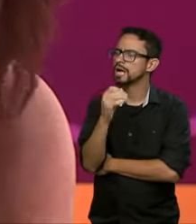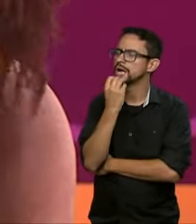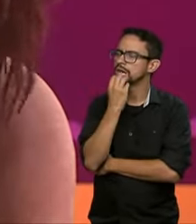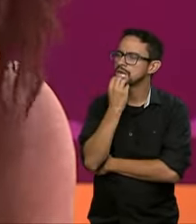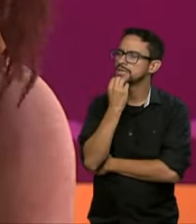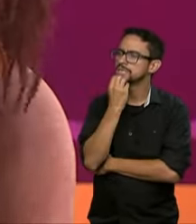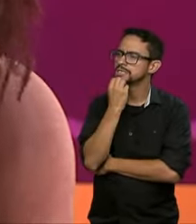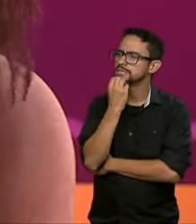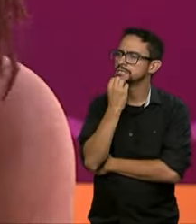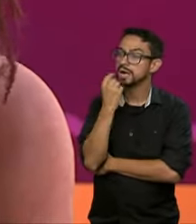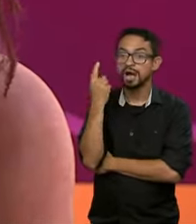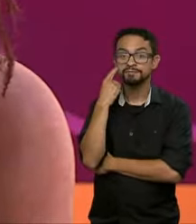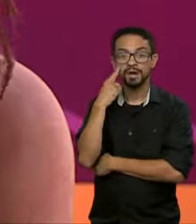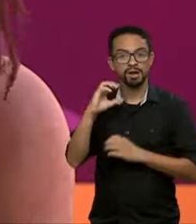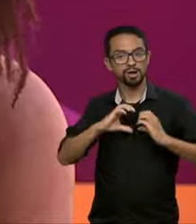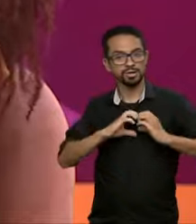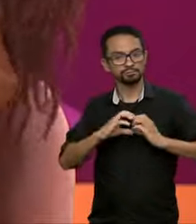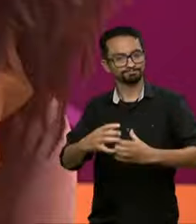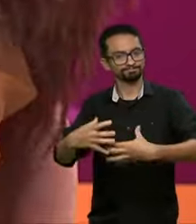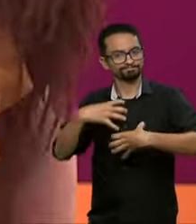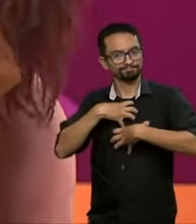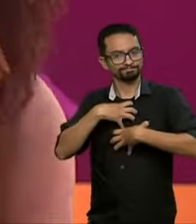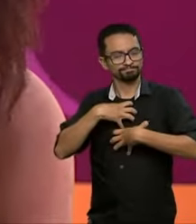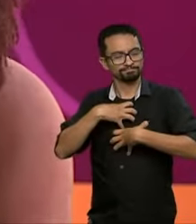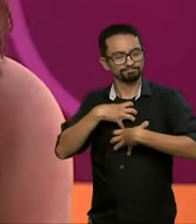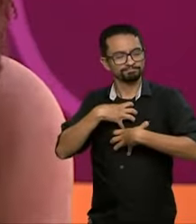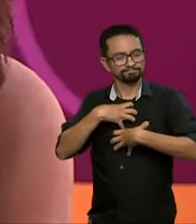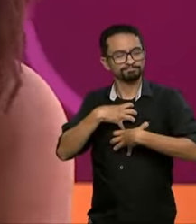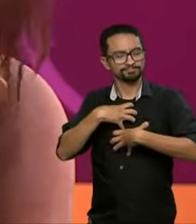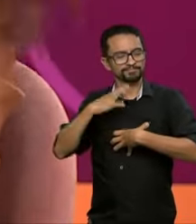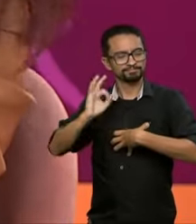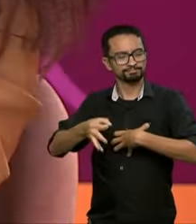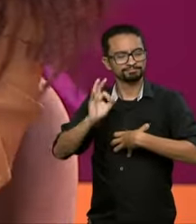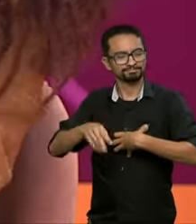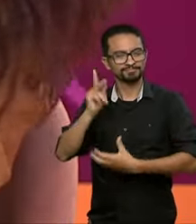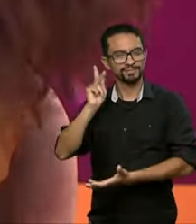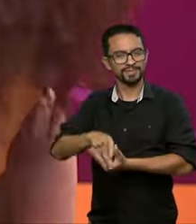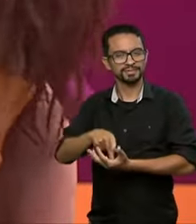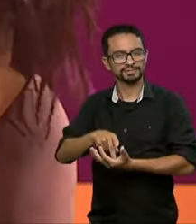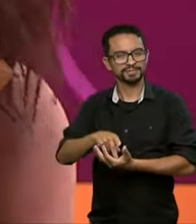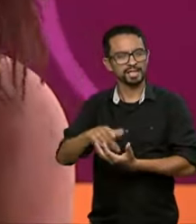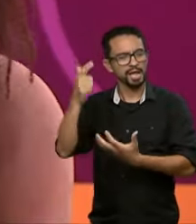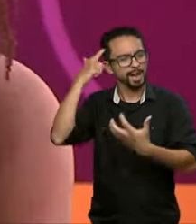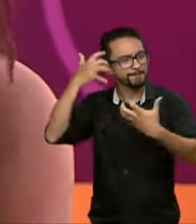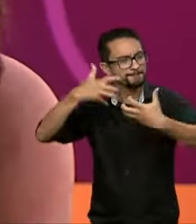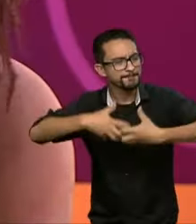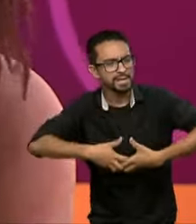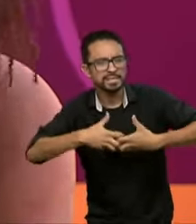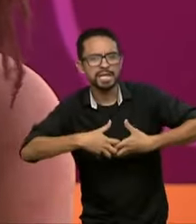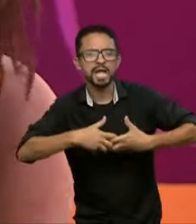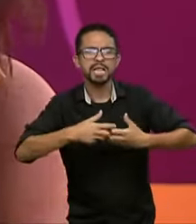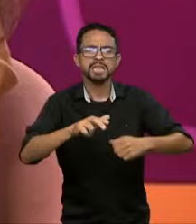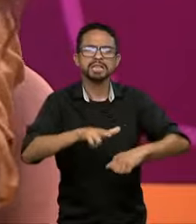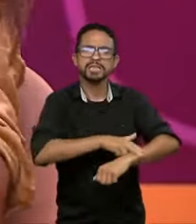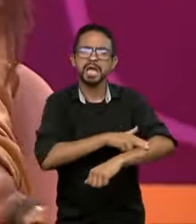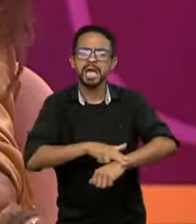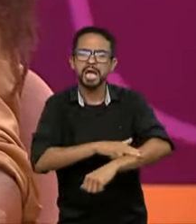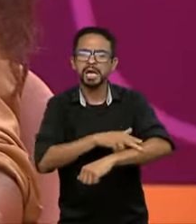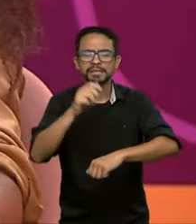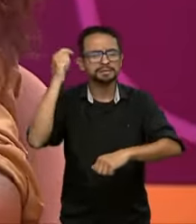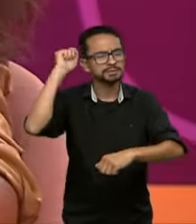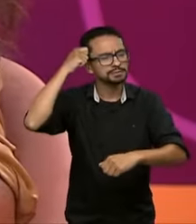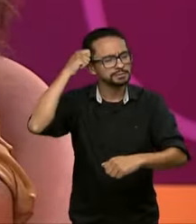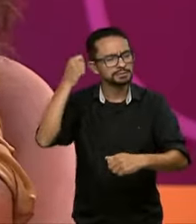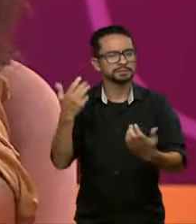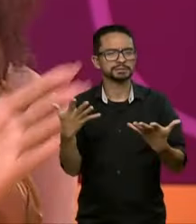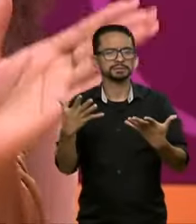bota o coração, assim, pra sentir. Ouvir. Né? E ouvir mesmo. E aí, pensando pessoas indígenas, pessoas negras, mas pensando, a gente falou muito